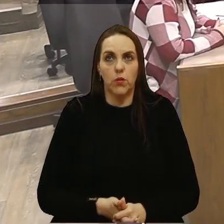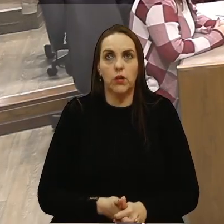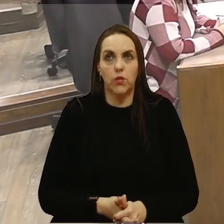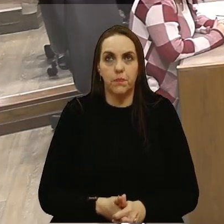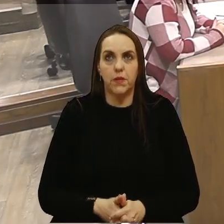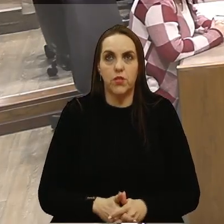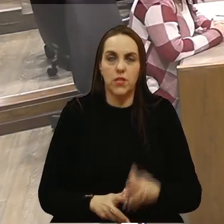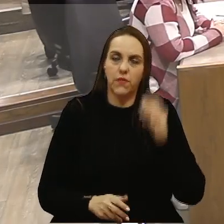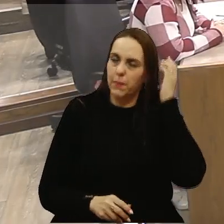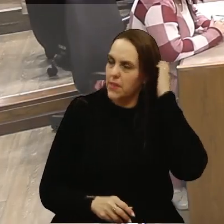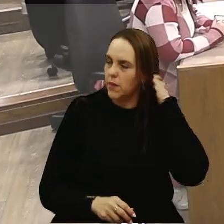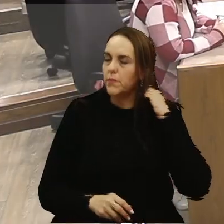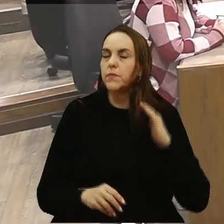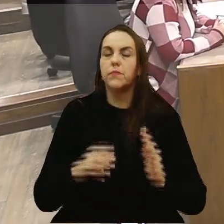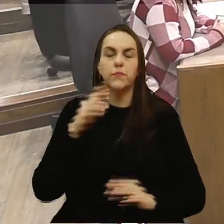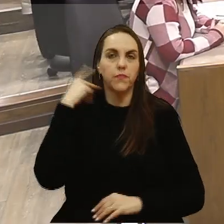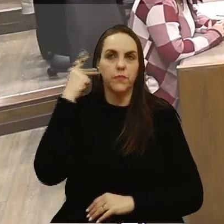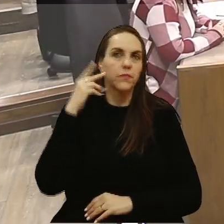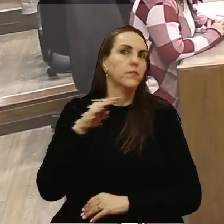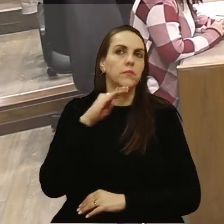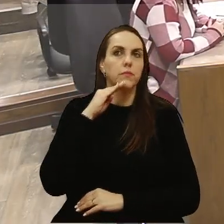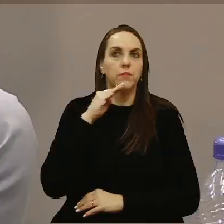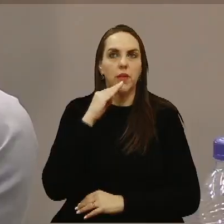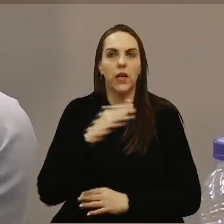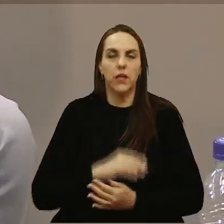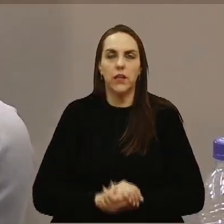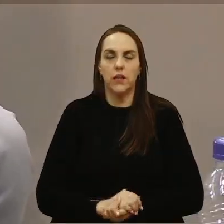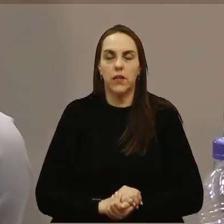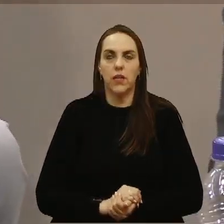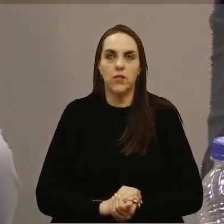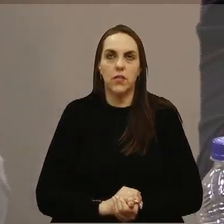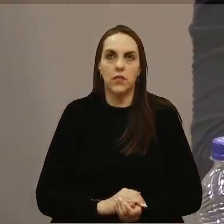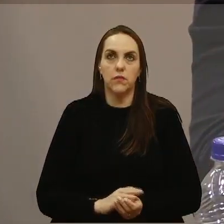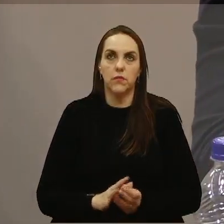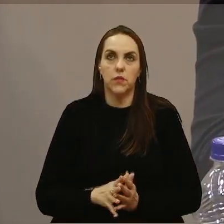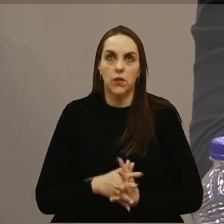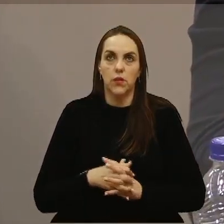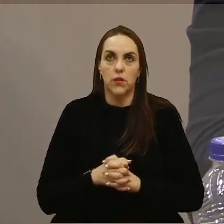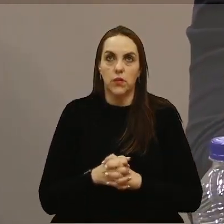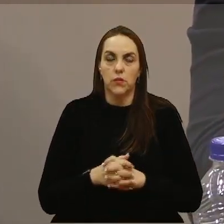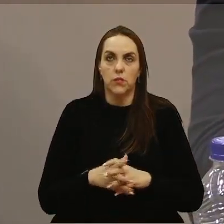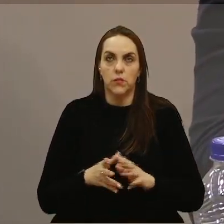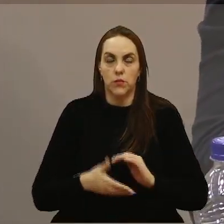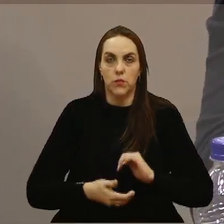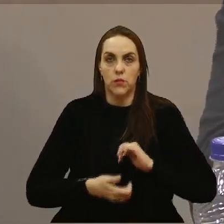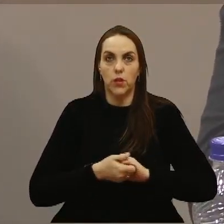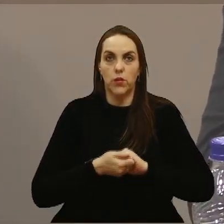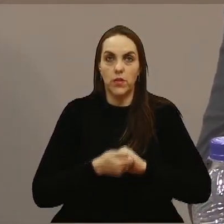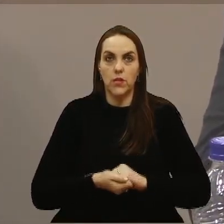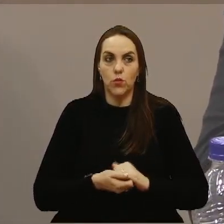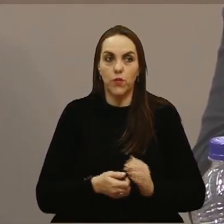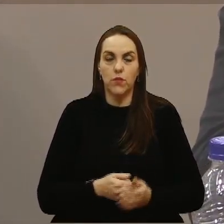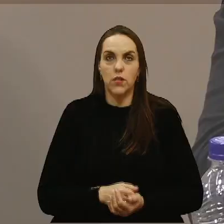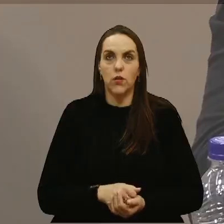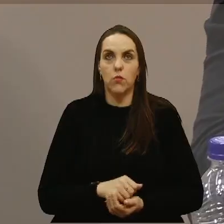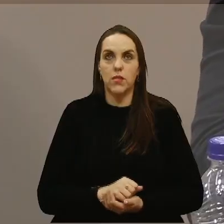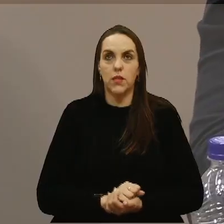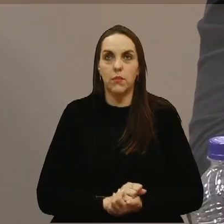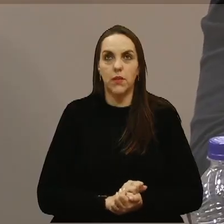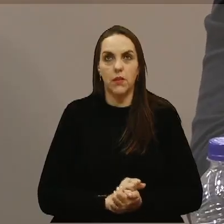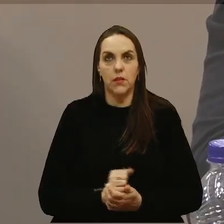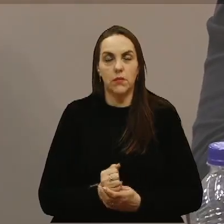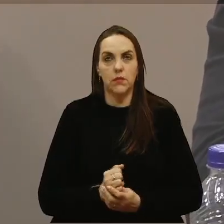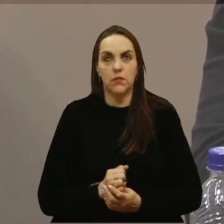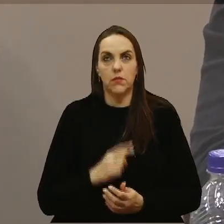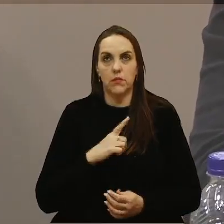Eu só quero voltar um minuto rapidamente. O vereador ainda estava fazendo a fala sobre as questões da saúde e complementar. Na reunião que nós tivemos, o vereador Rafael, presidente da Comissão de Saúde,